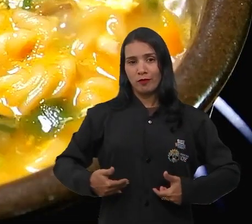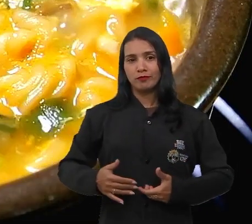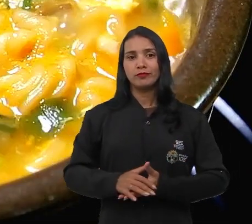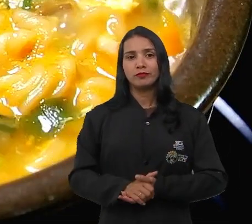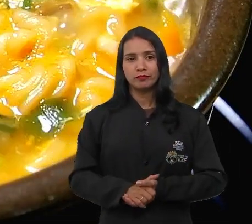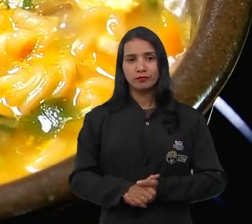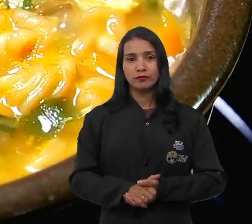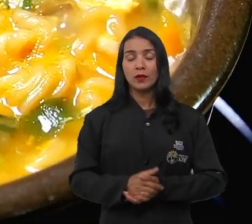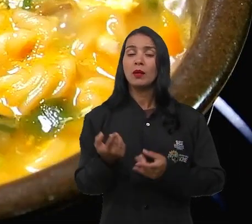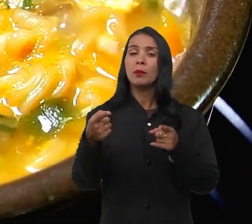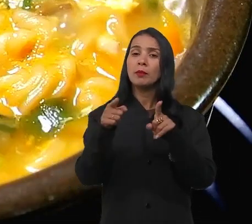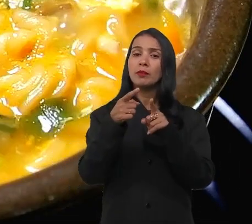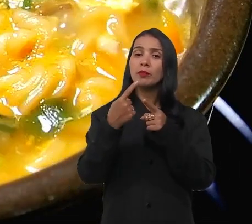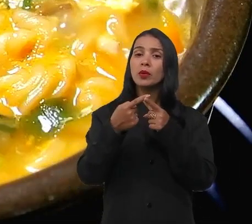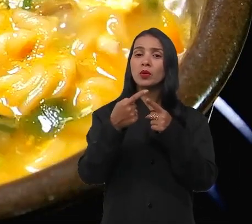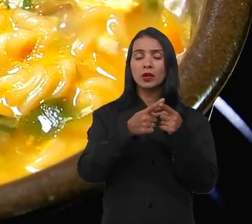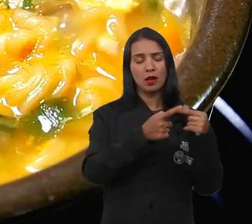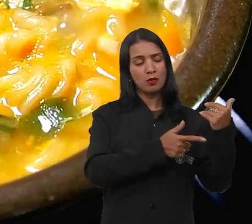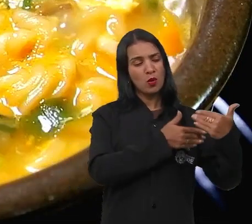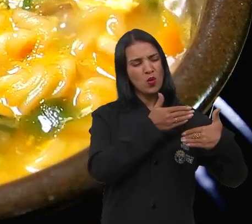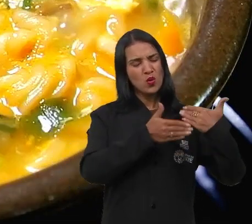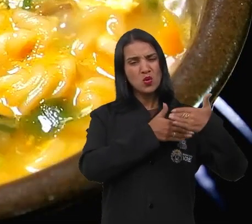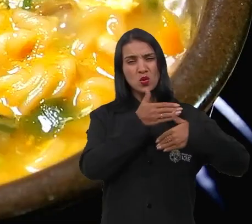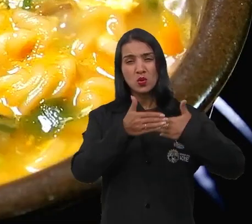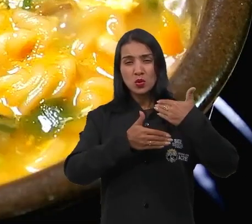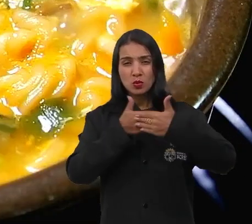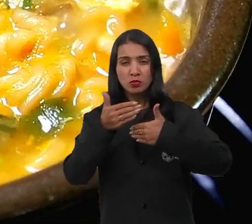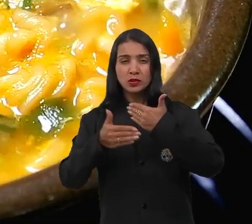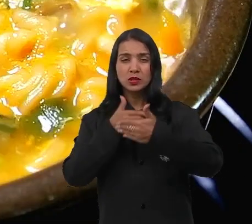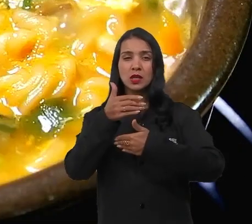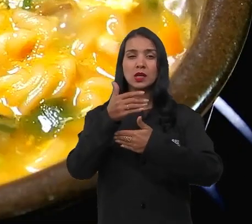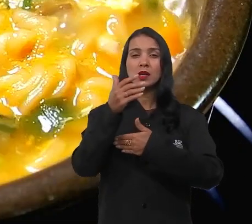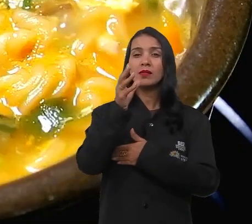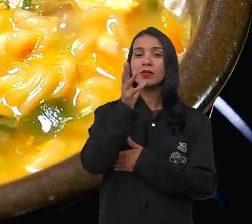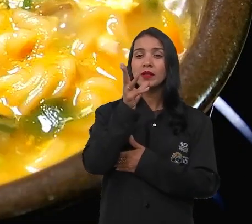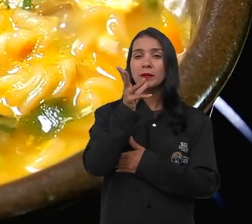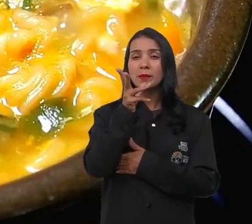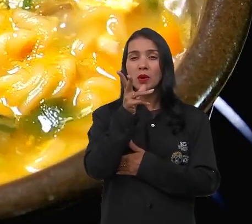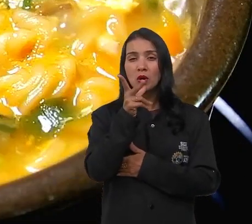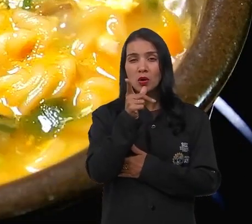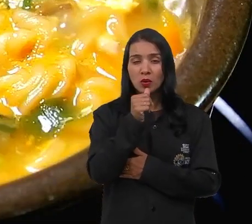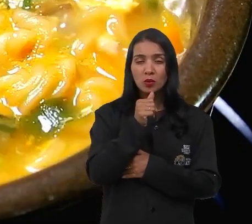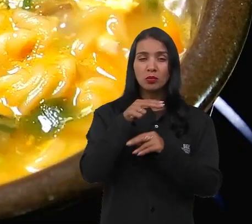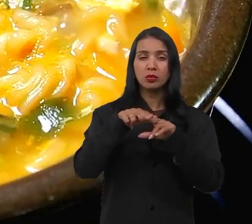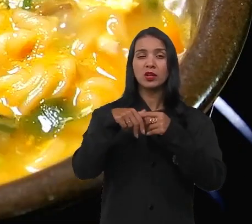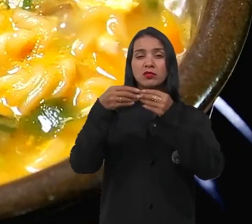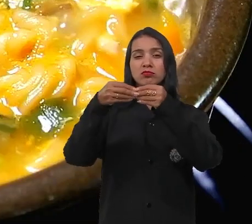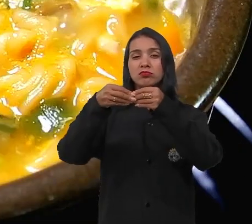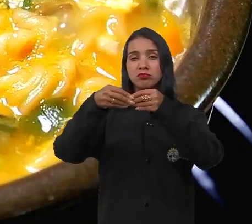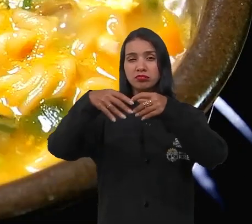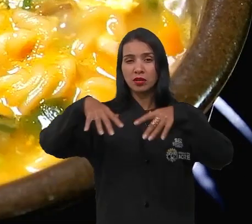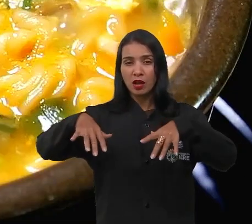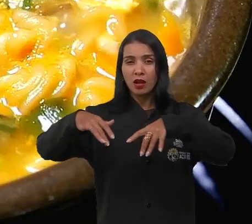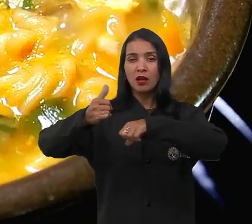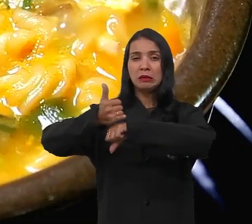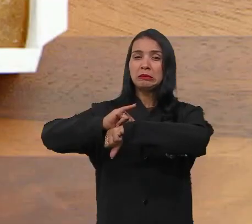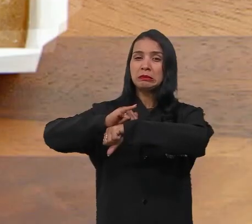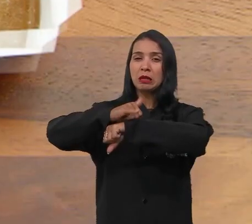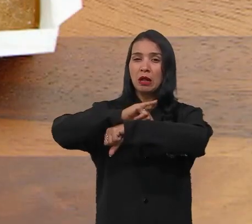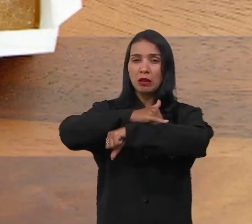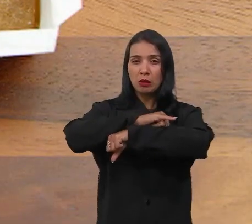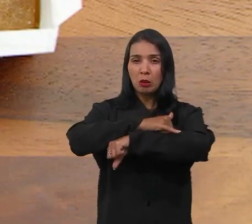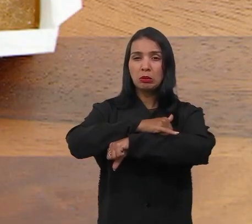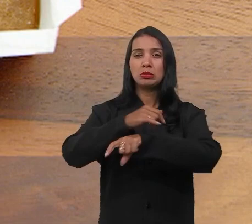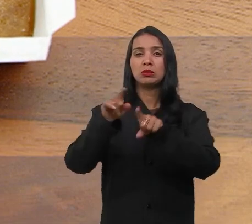por quê, gente? Por um processo de pré-fritura ali do macarrão, né? Então isso vai gerar uma degradação de lipídios e perda da qualidade